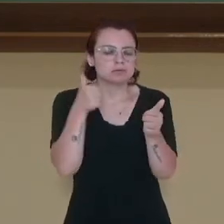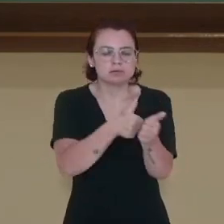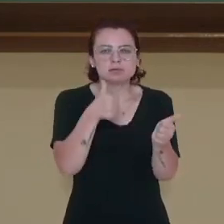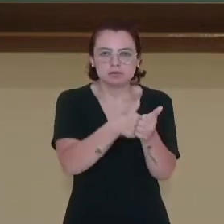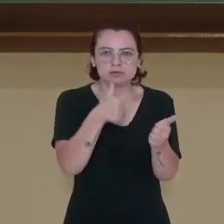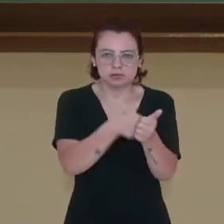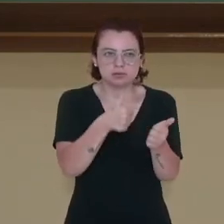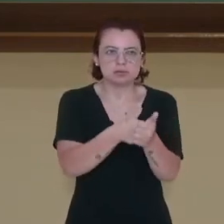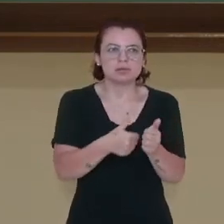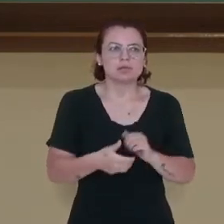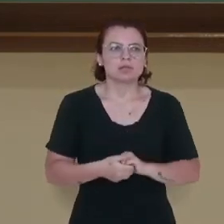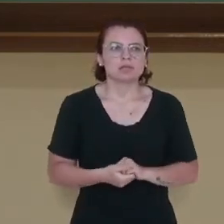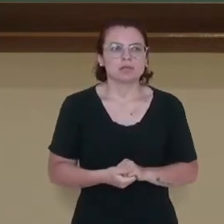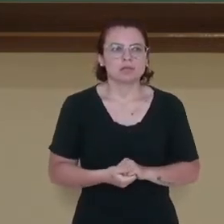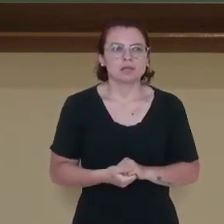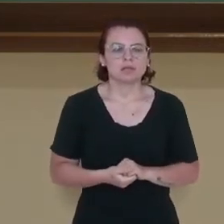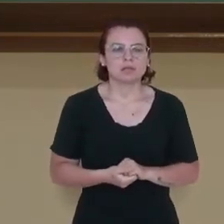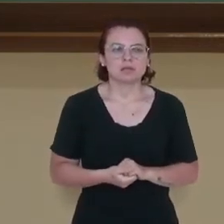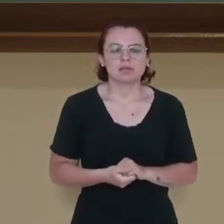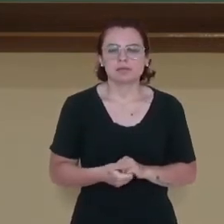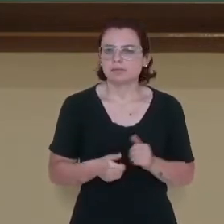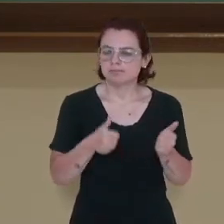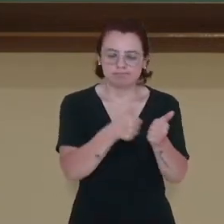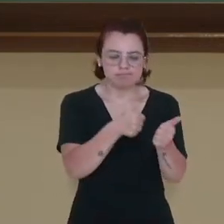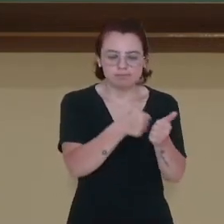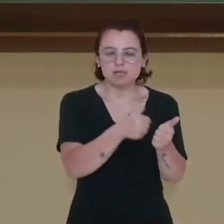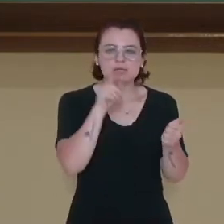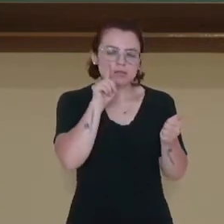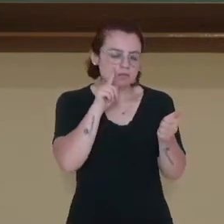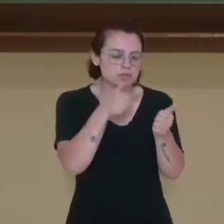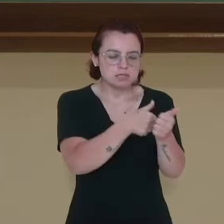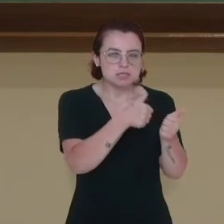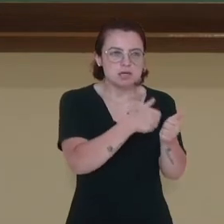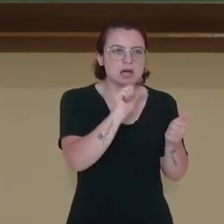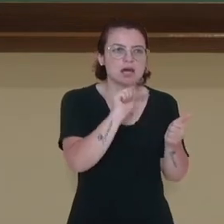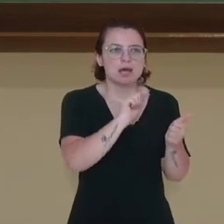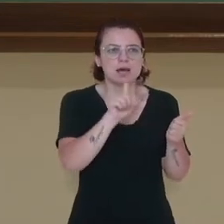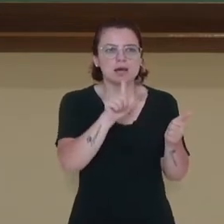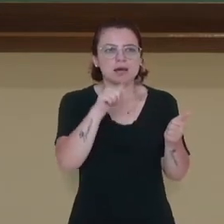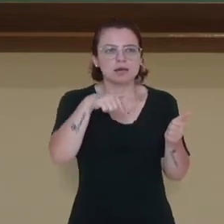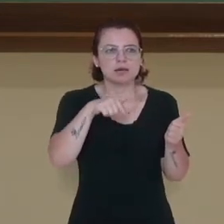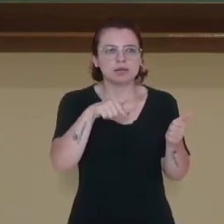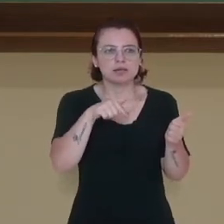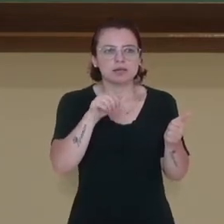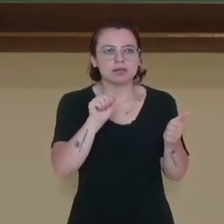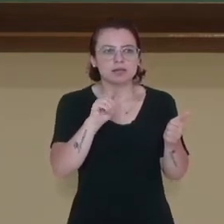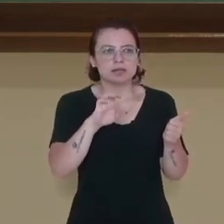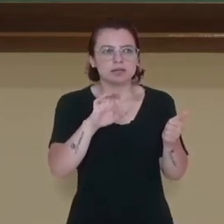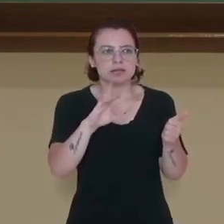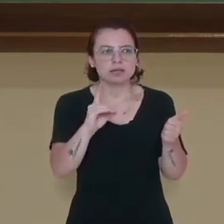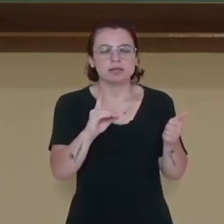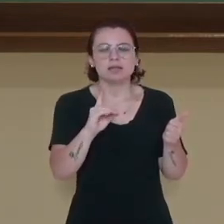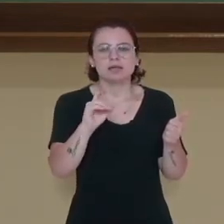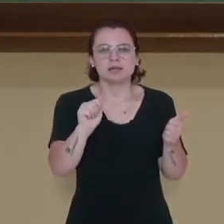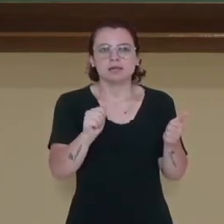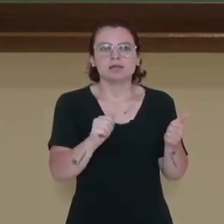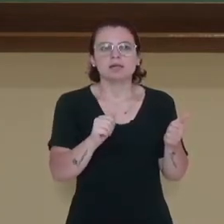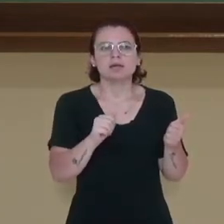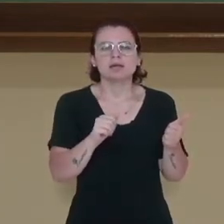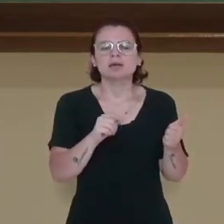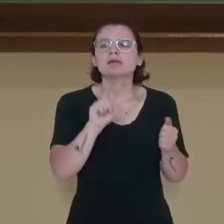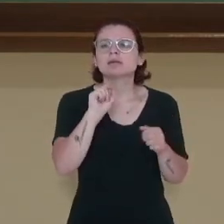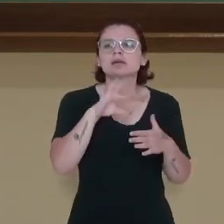que é o Estado Islâmico, e a Al-Qaeda, né, do grupo, na época, liderado por Osama Bin Laden, né, que ficou famoso aí